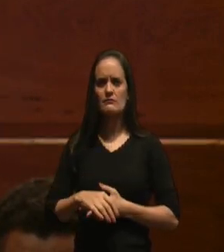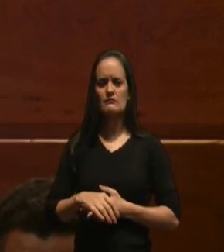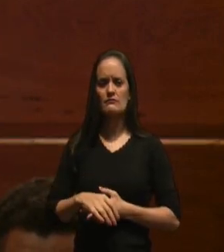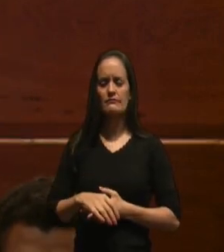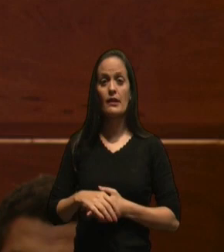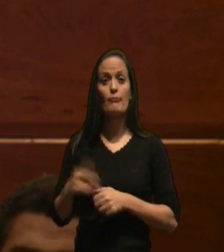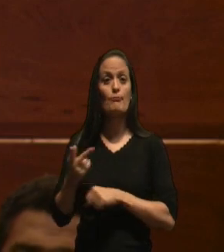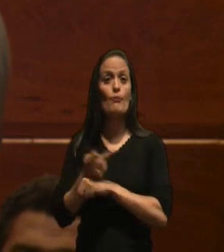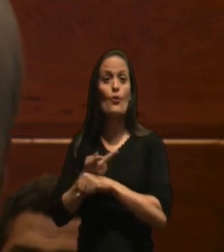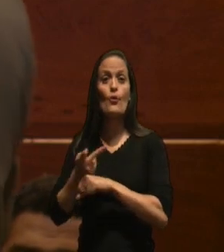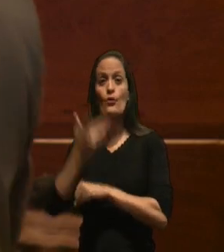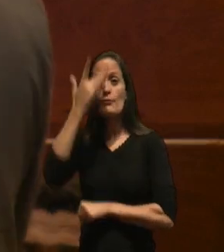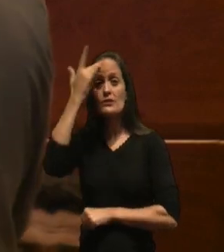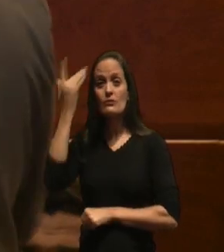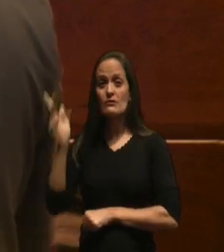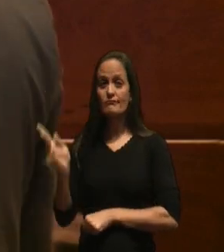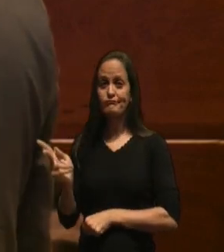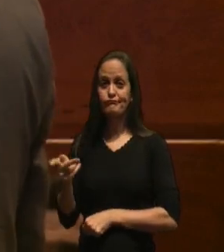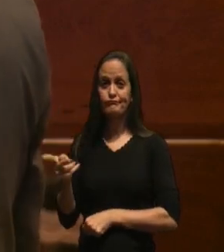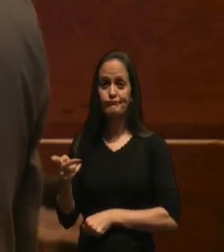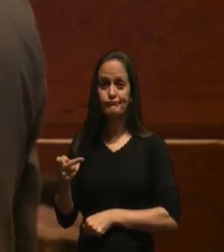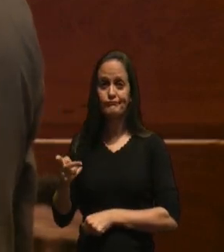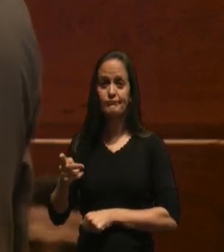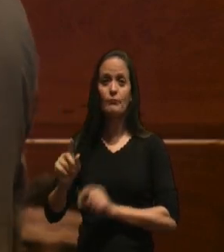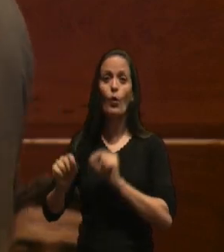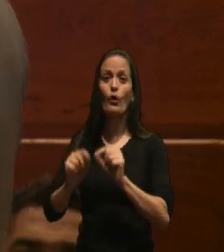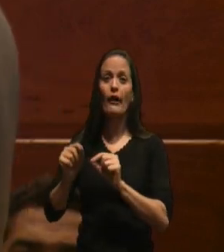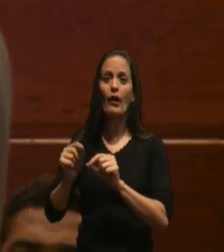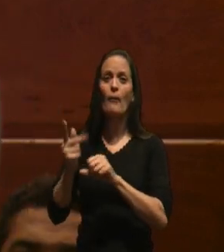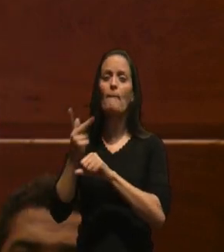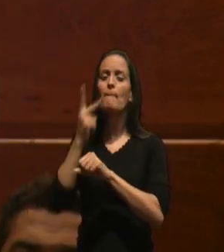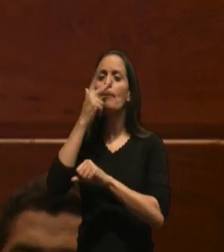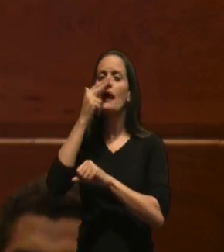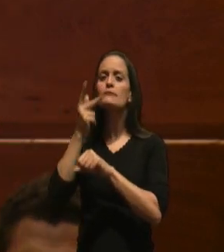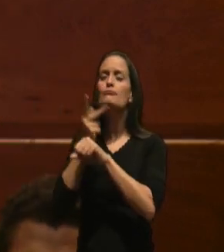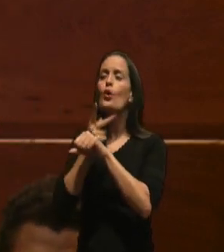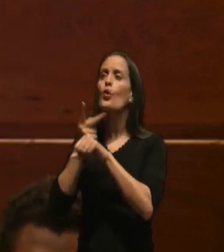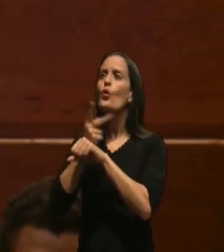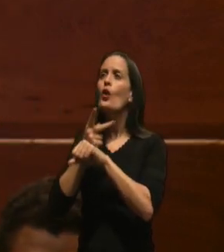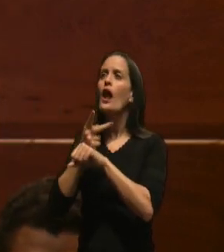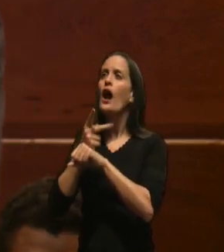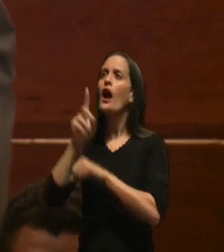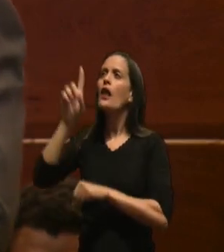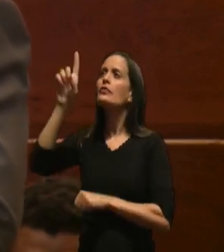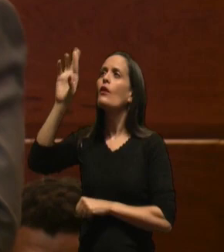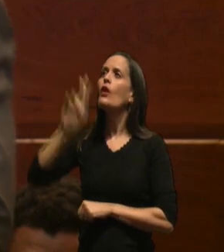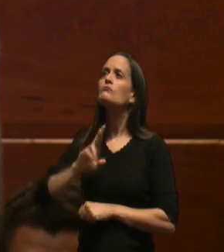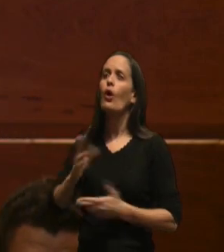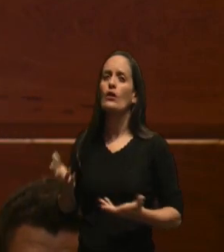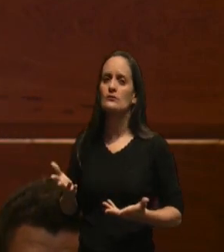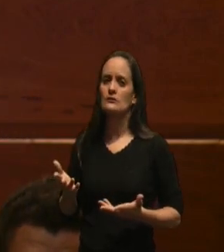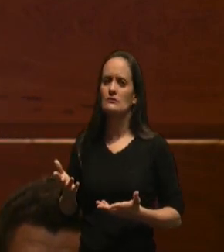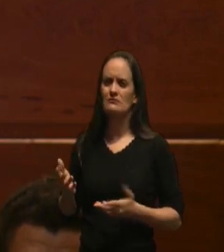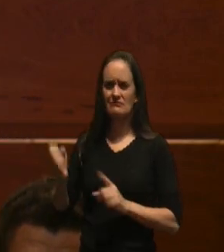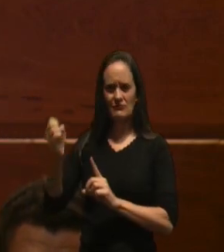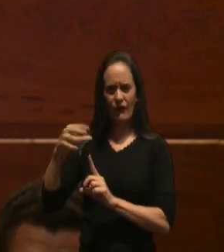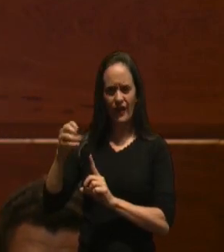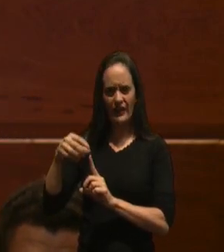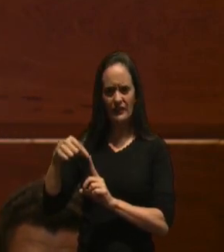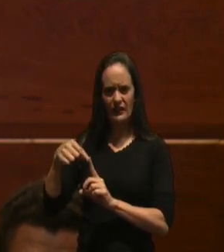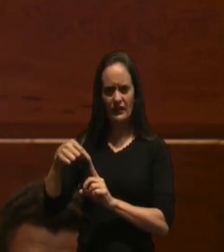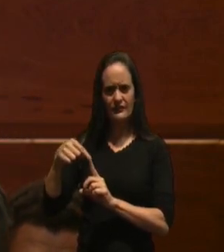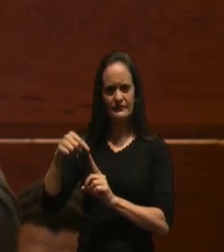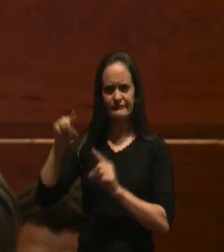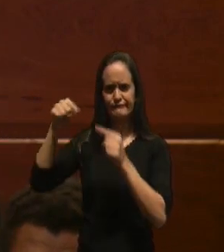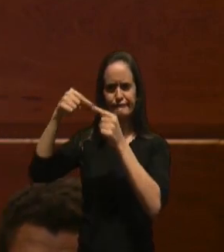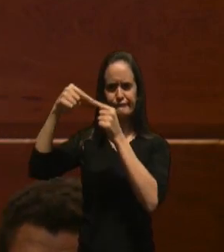pessoas erradas, buscando respostas de Deus. Quantas pessoas cometendo este erro. Mas Acabe